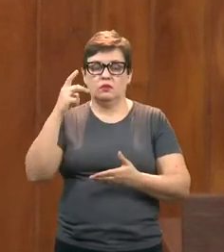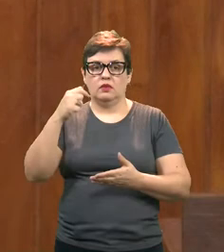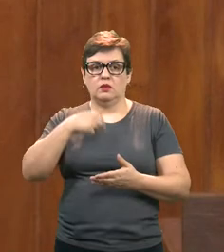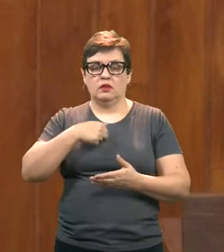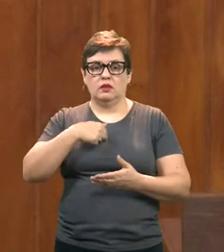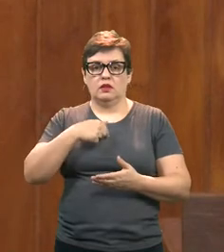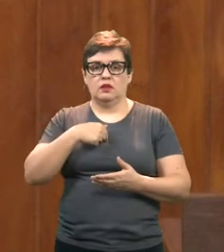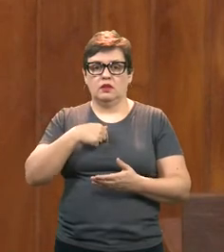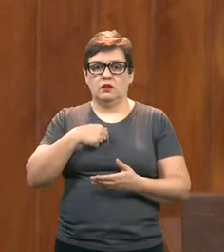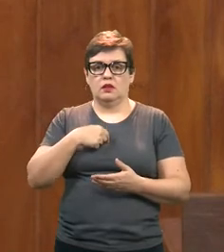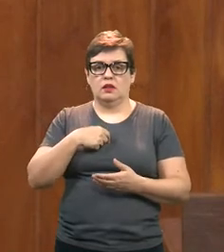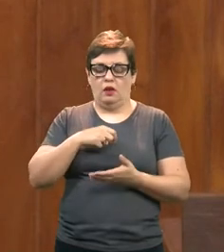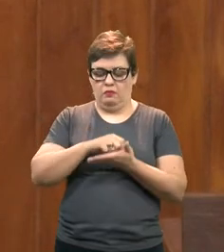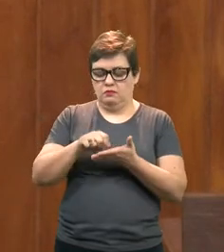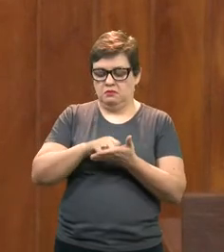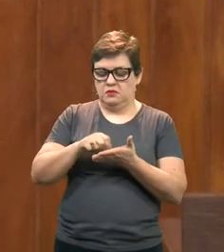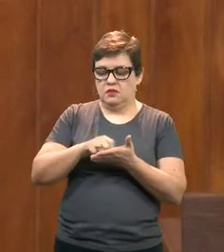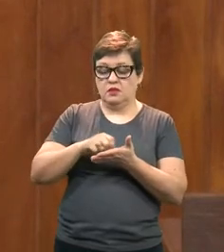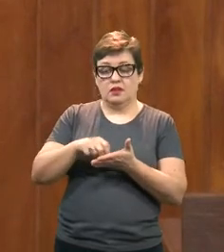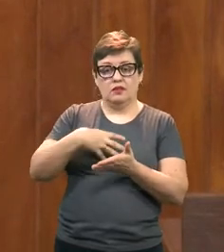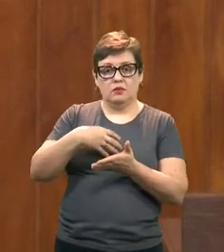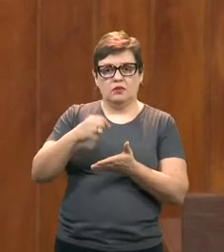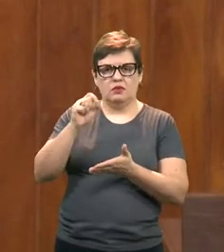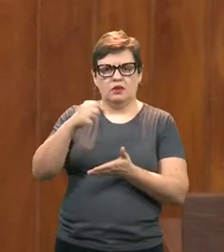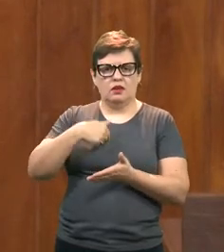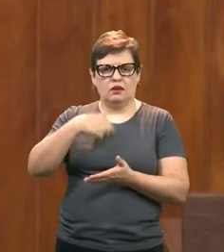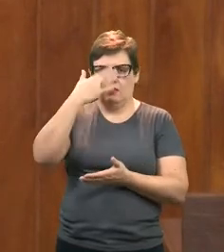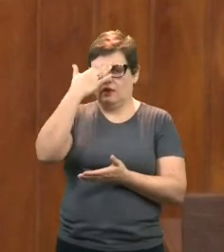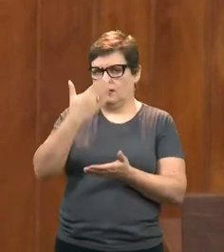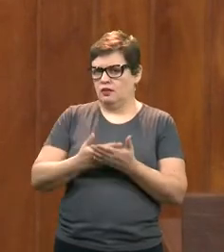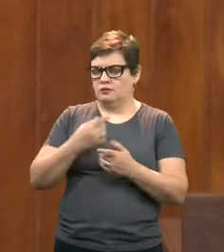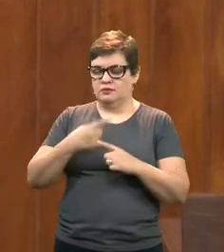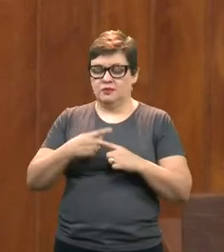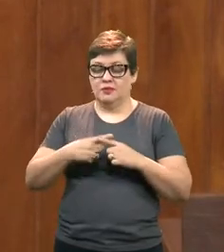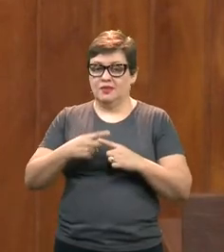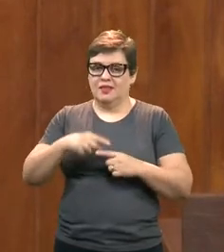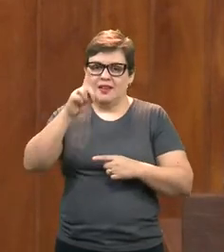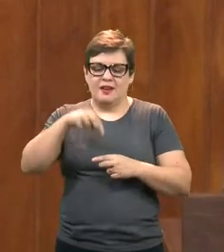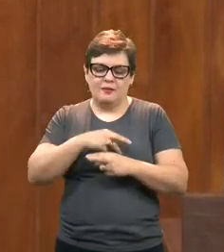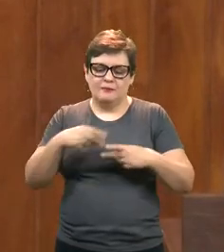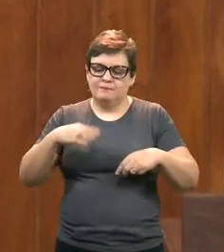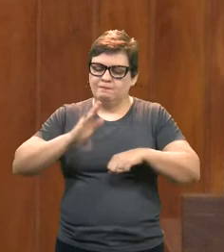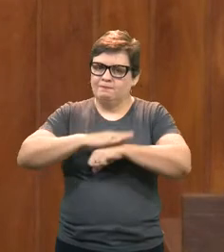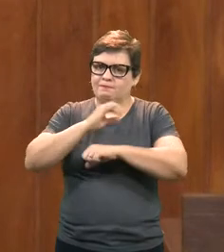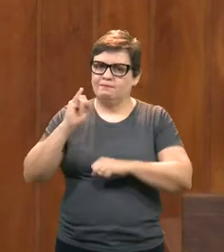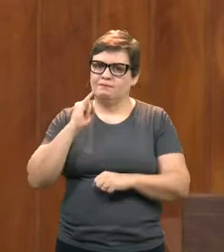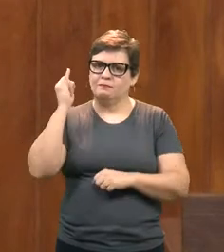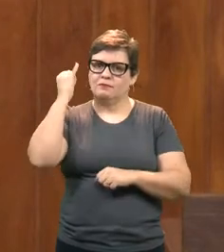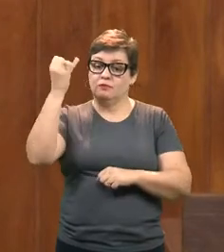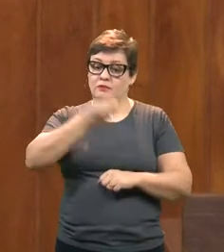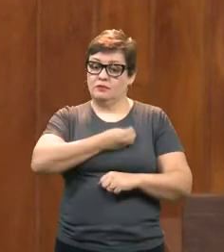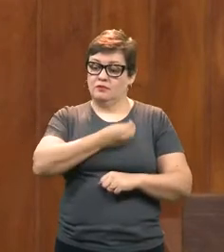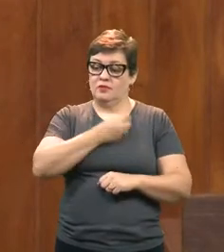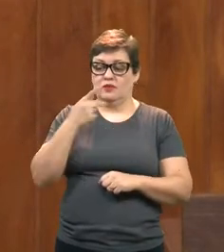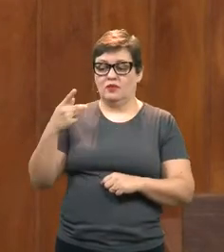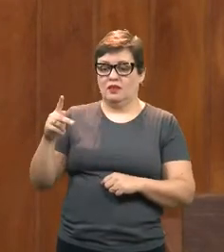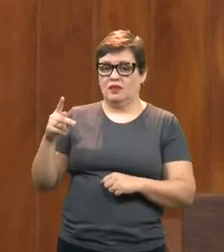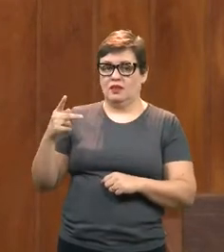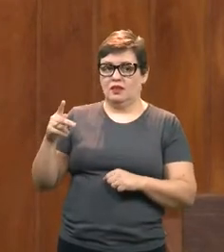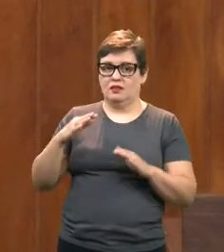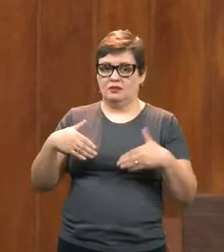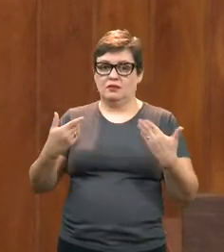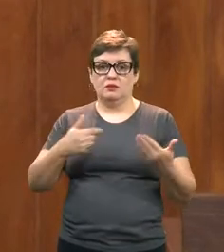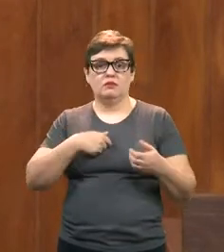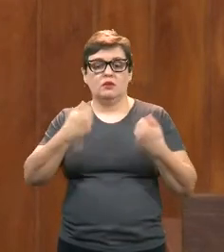que eu acredito. Se ela levou o bem mais precioso da vida dela lá, é para que eu prescreva